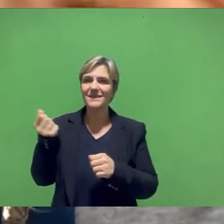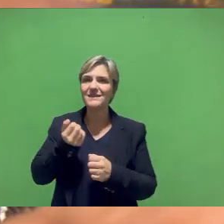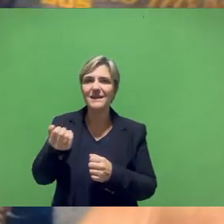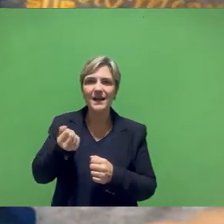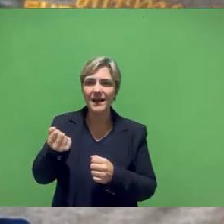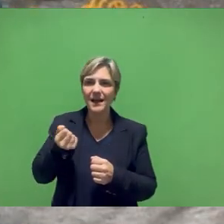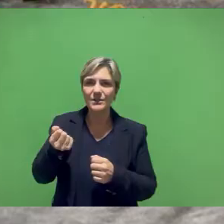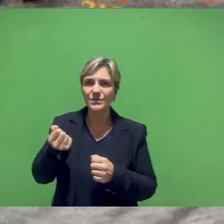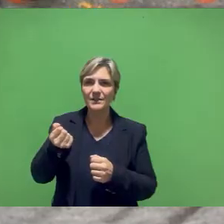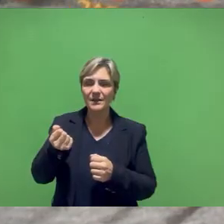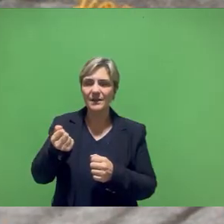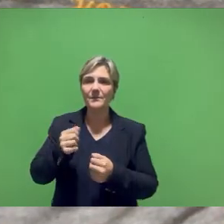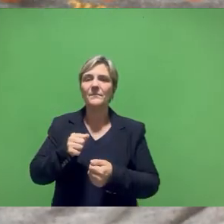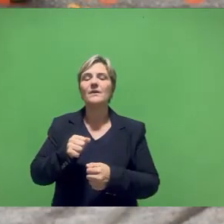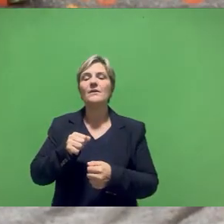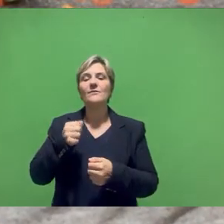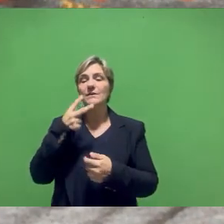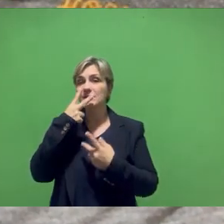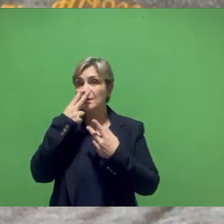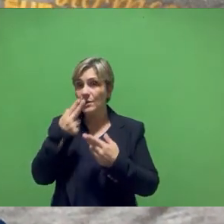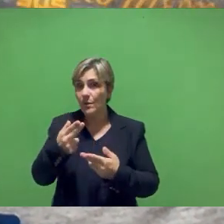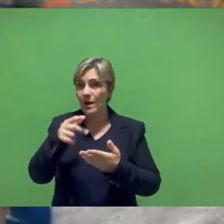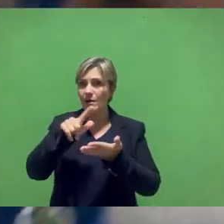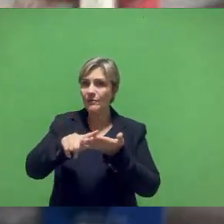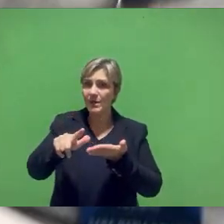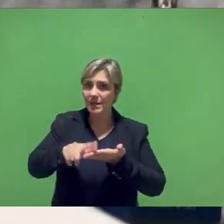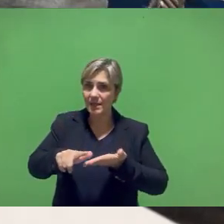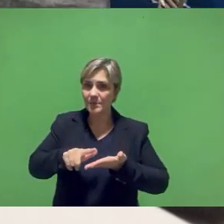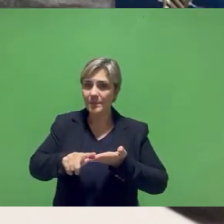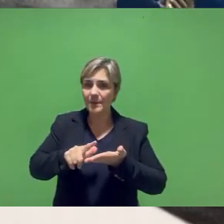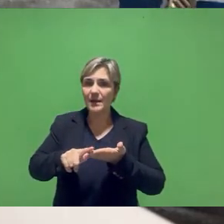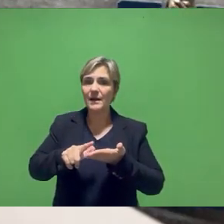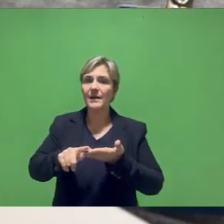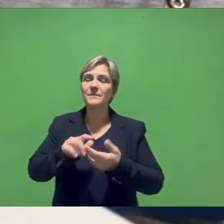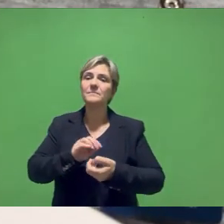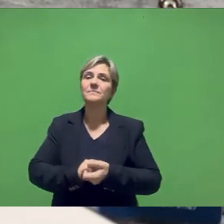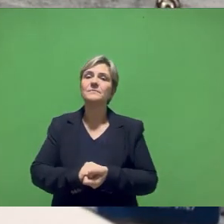mesmo procedimento de limpar,